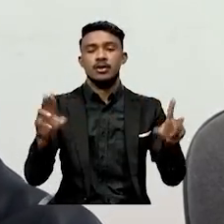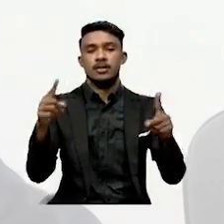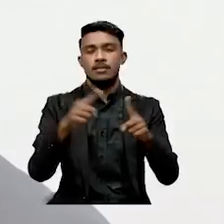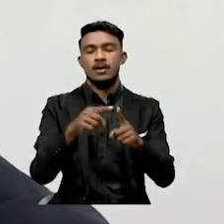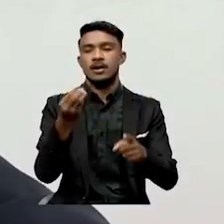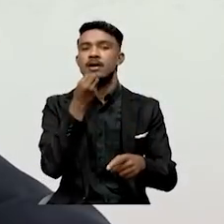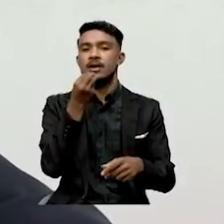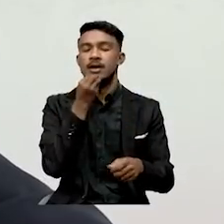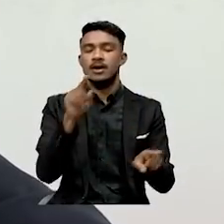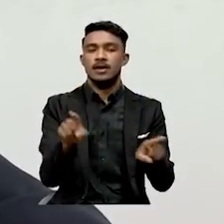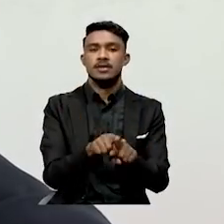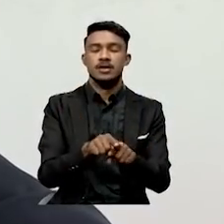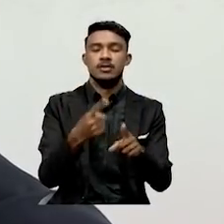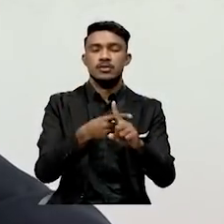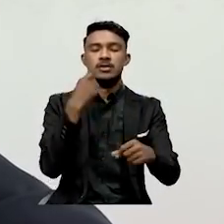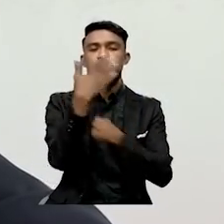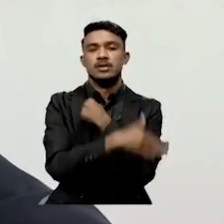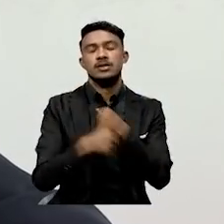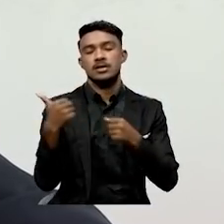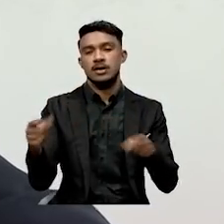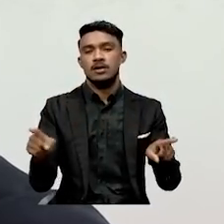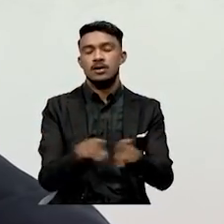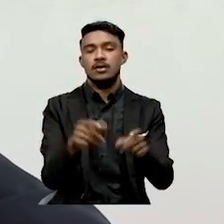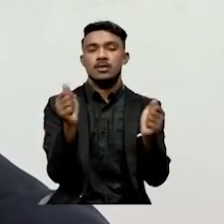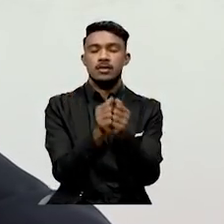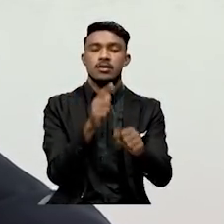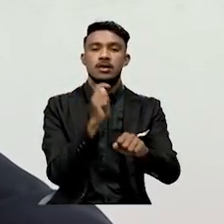da importação. Tendencialmente, a situação será